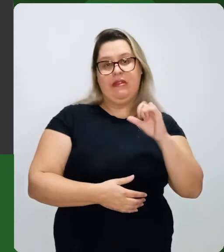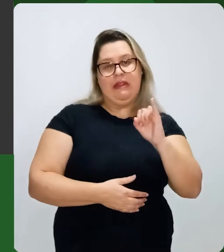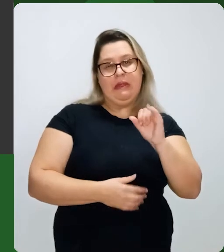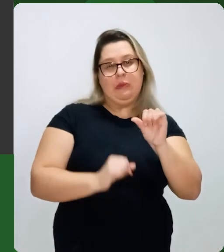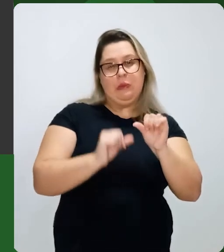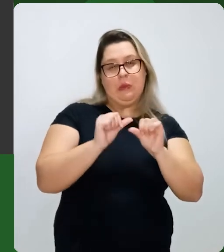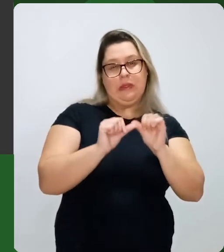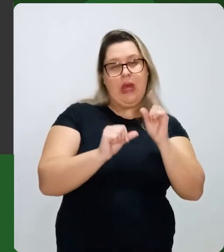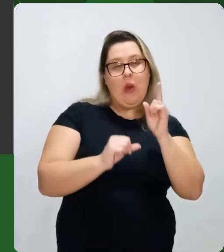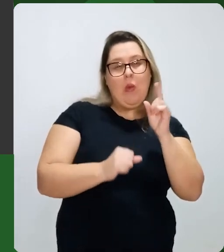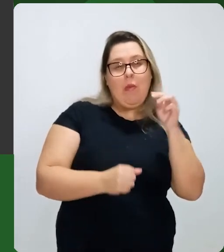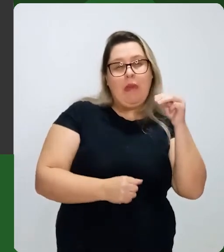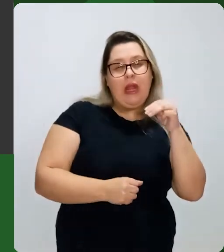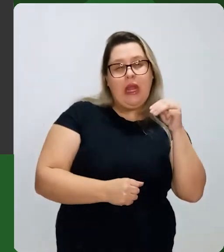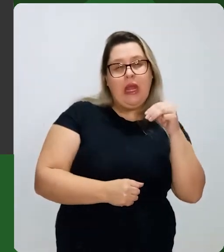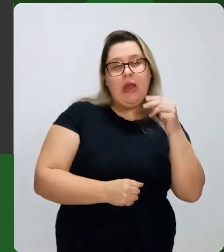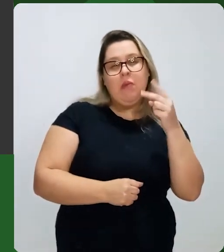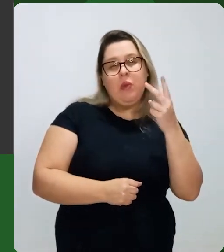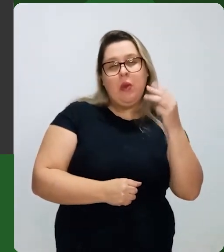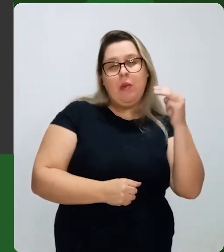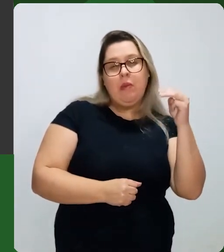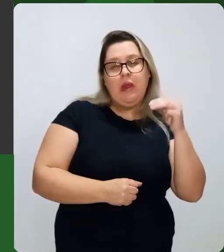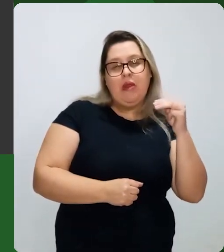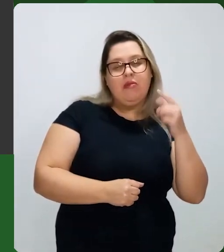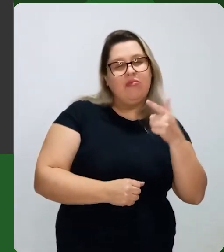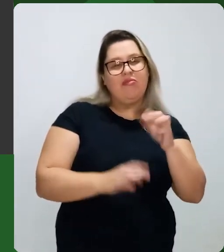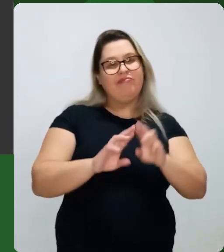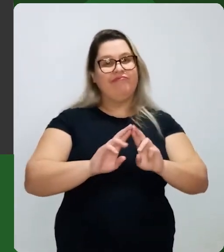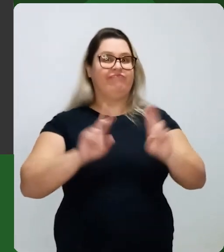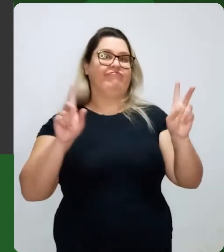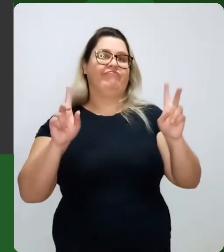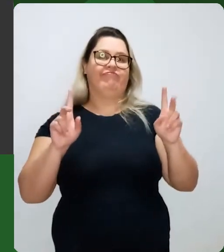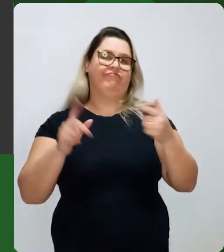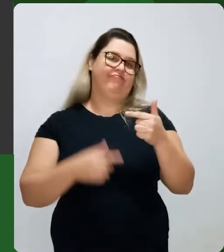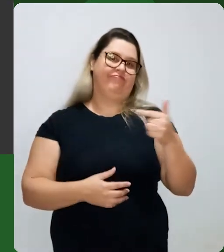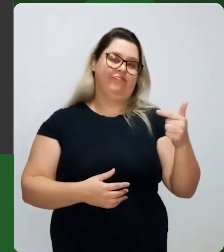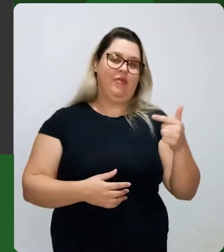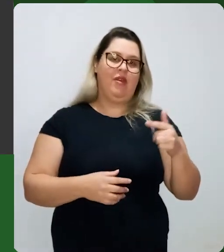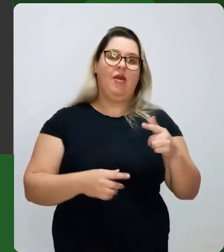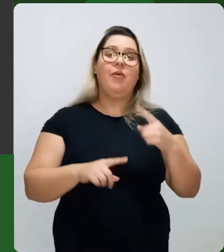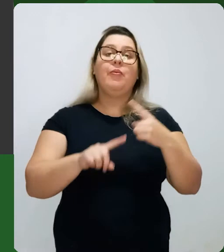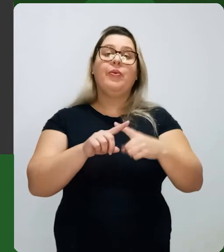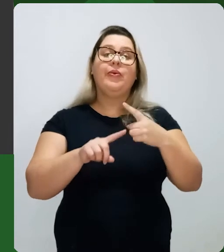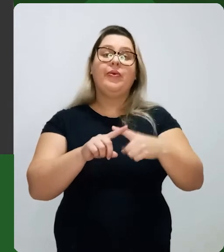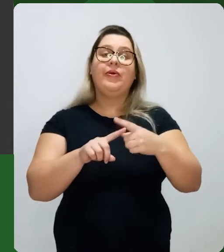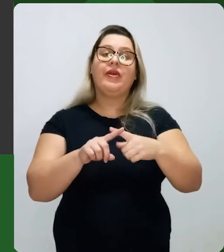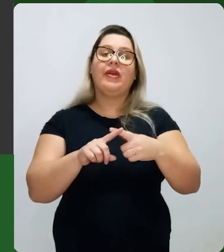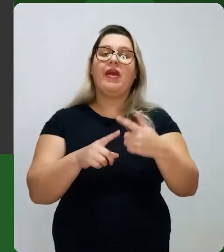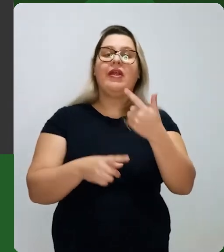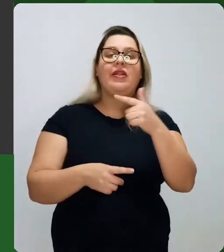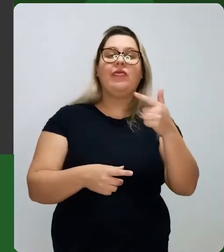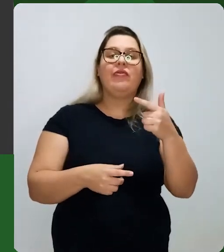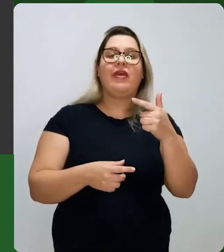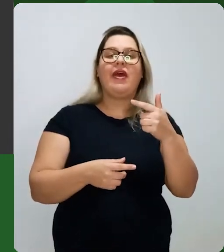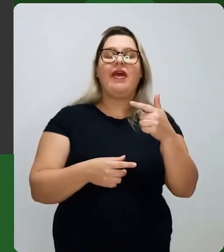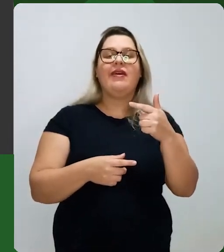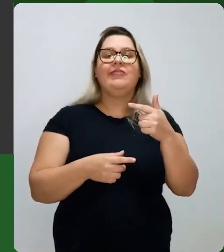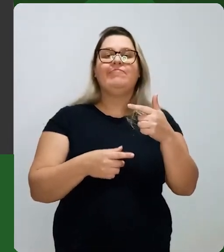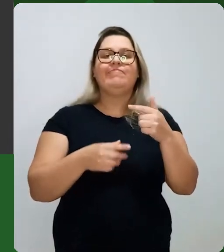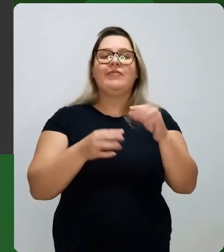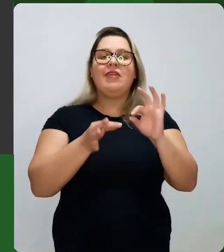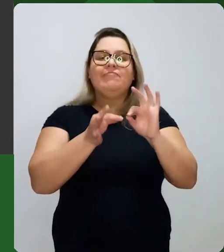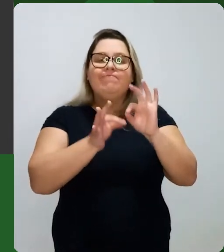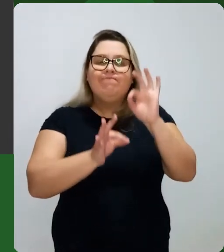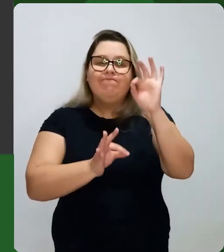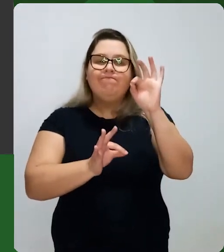alterar 1 milímetro, assim, 2 milímetros, ele não vai dar uma diferença tão grande. Principalmente porque não existe uma